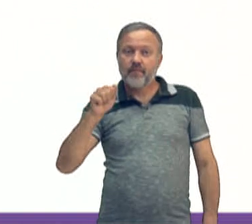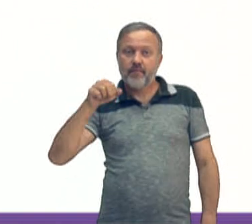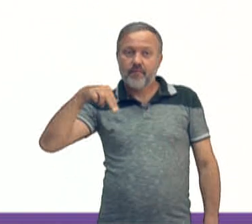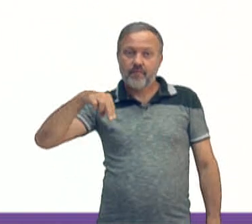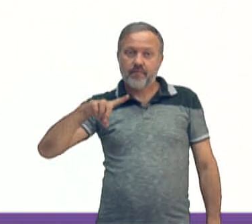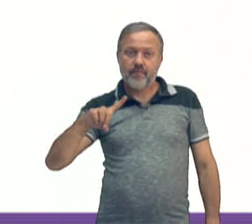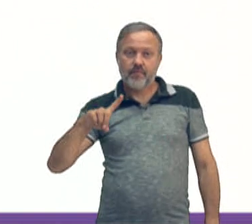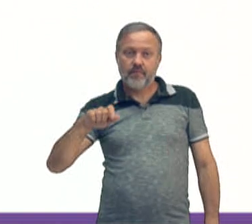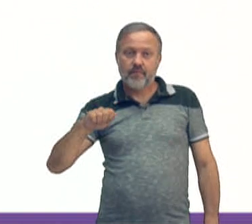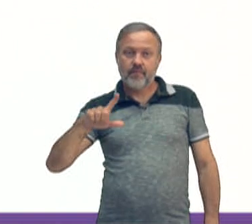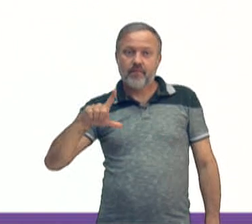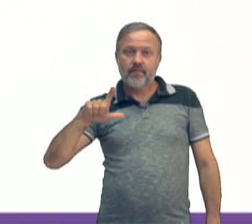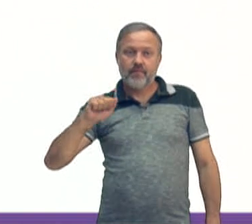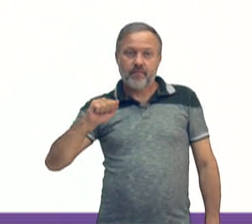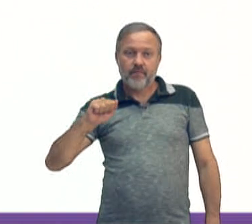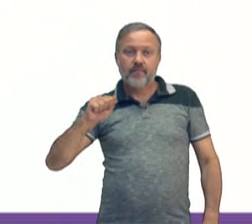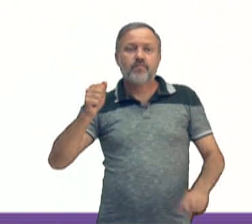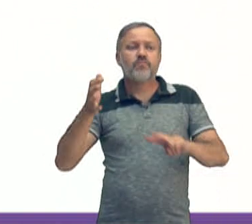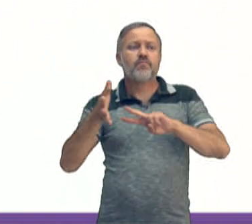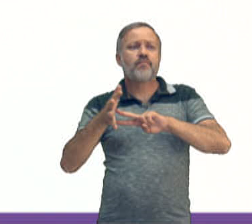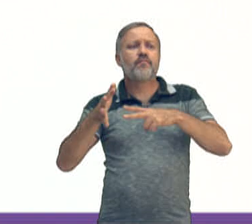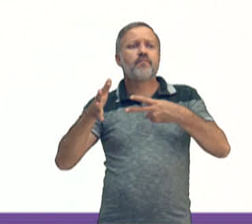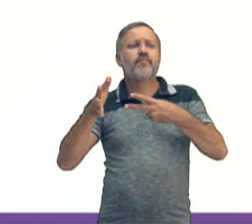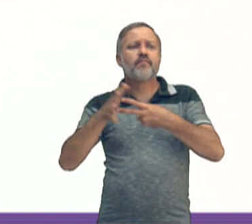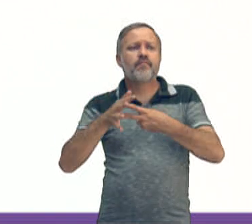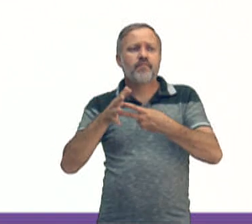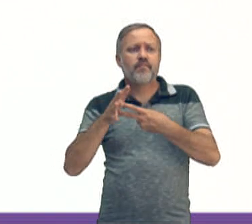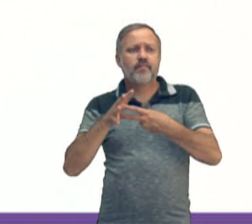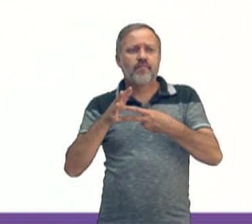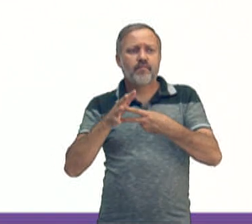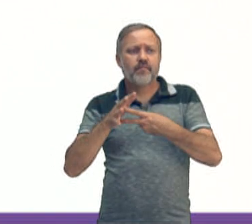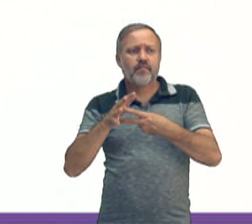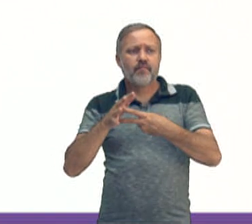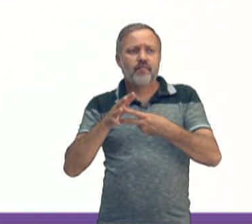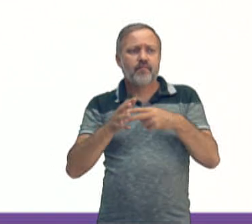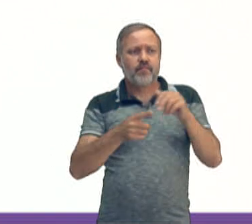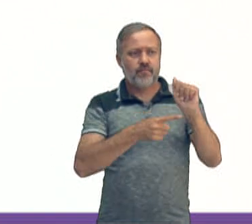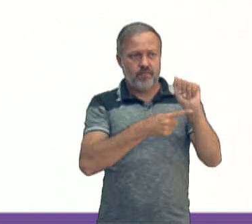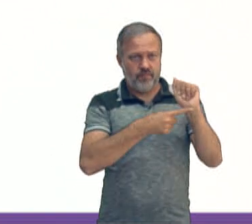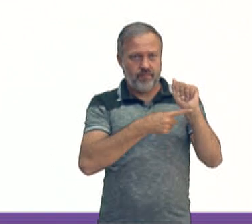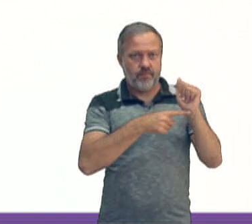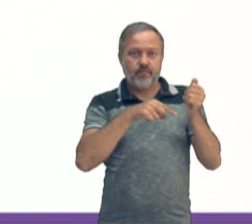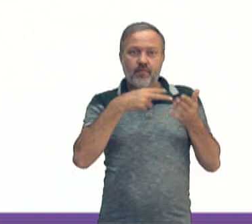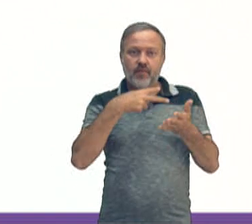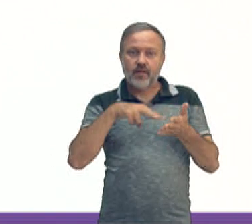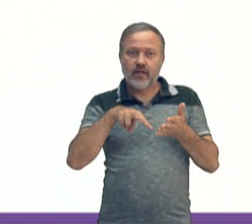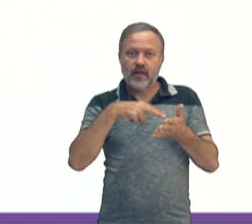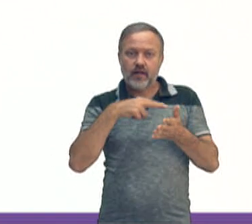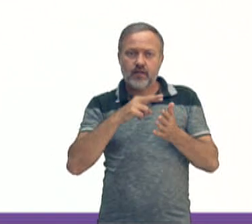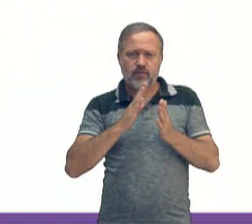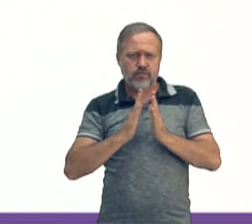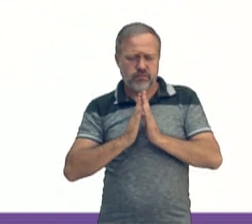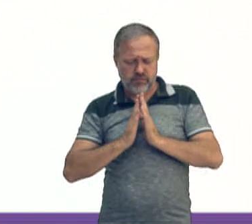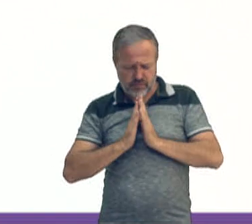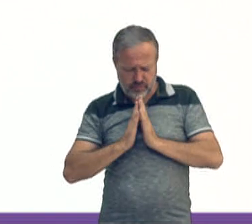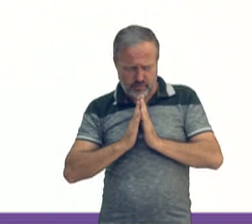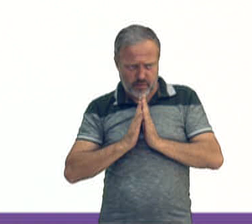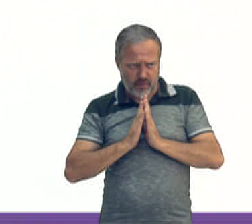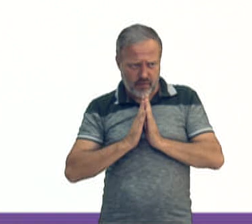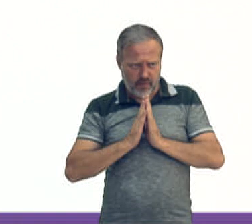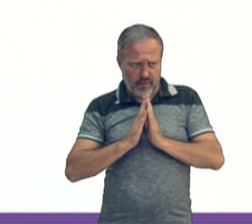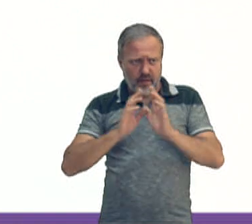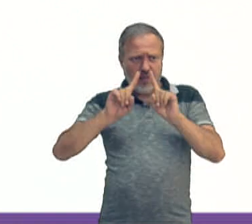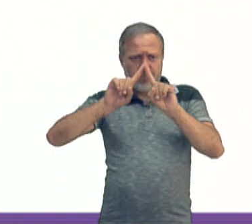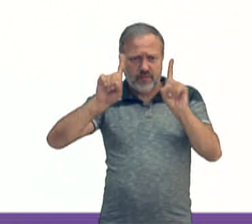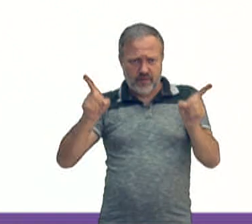provém da língua sânscrita, que significa A, dança sagrada; B,